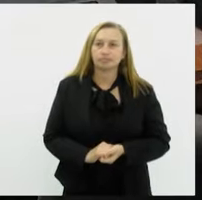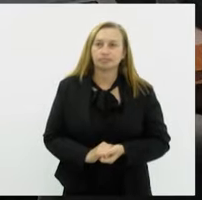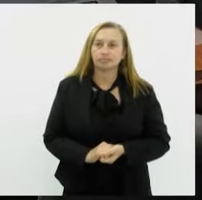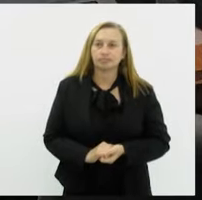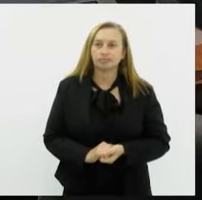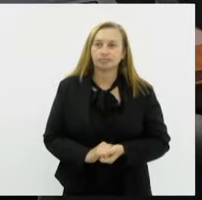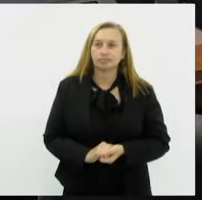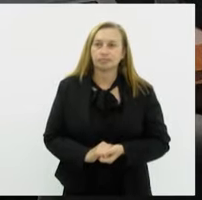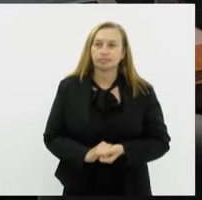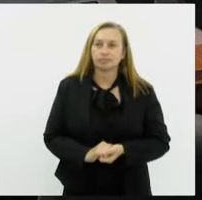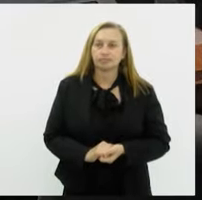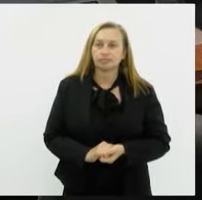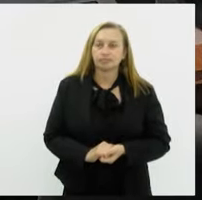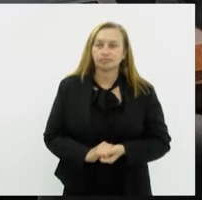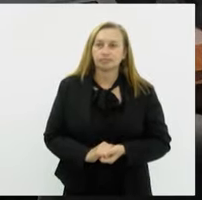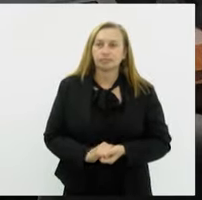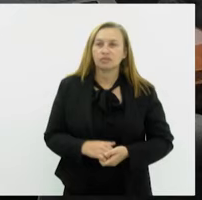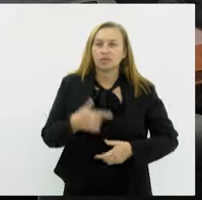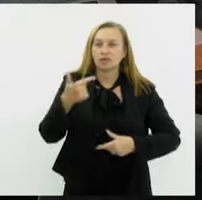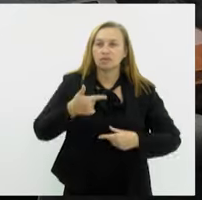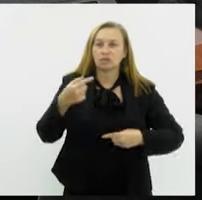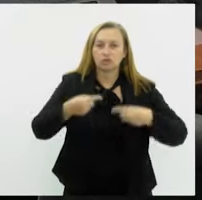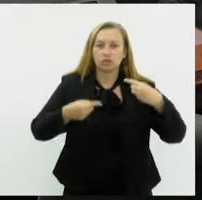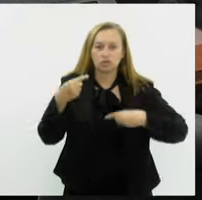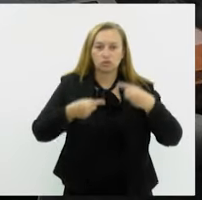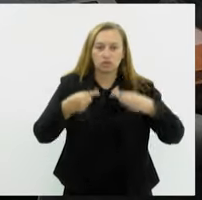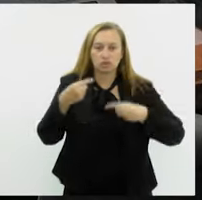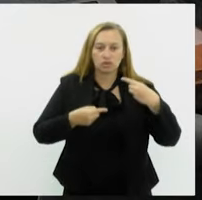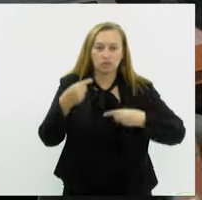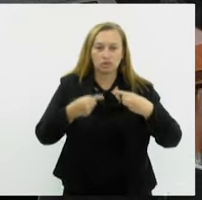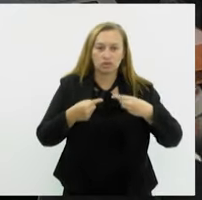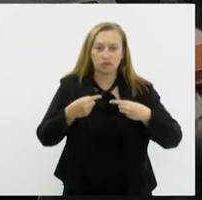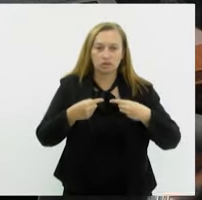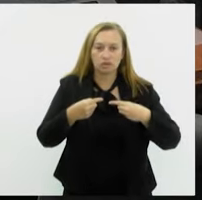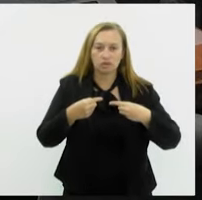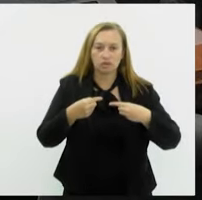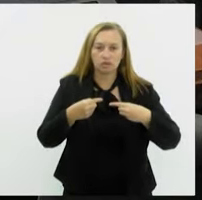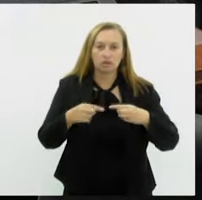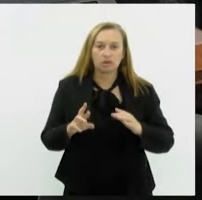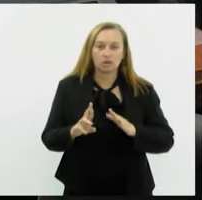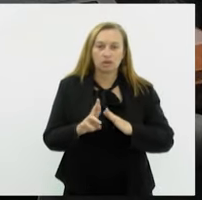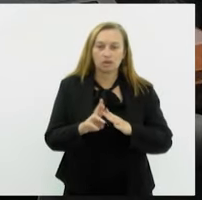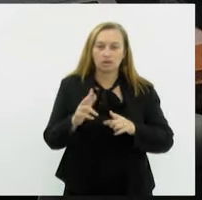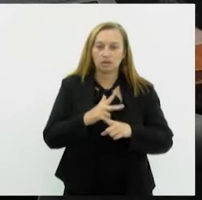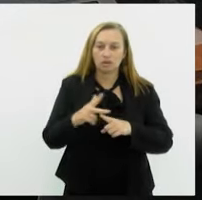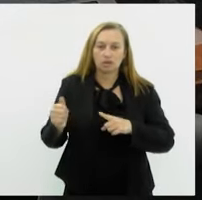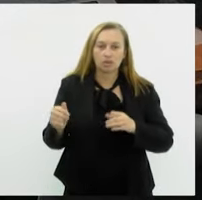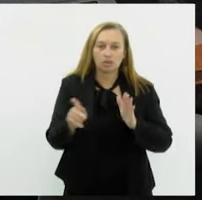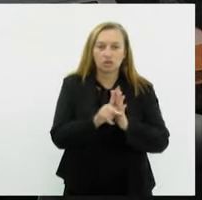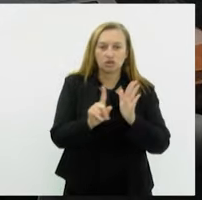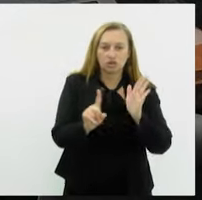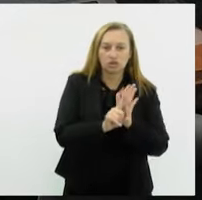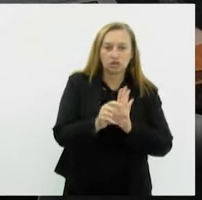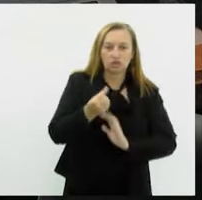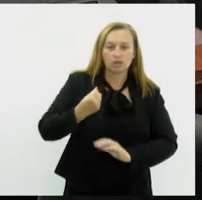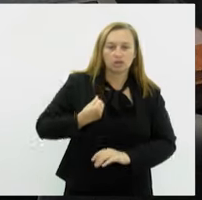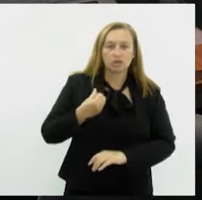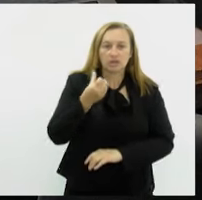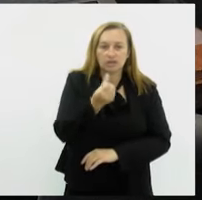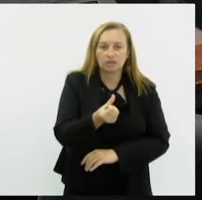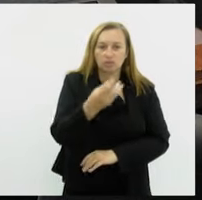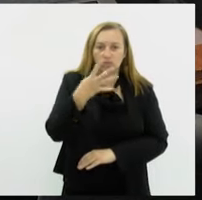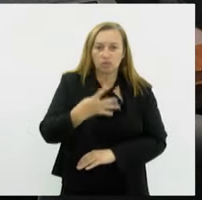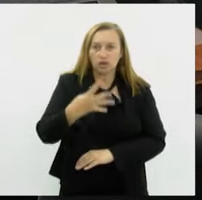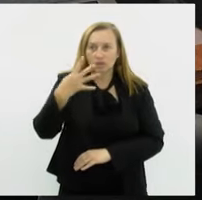Em tramitação ordinária, em segunda discussão, redação do vencido. Projeto de lei número